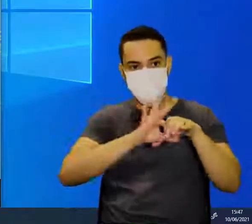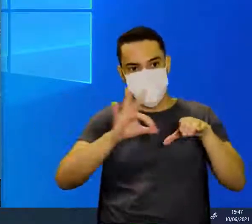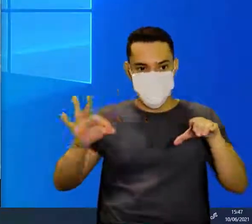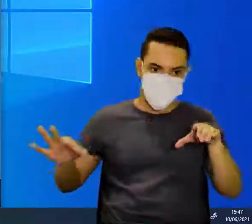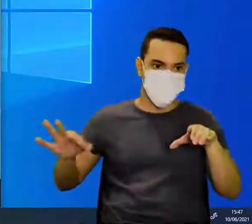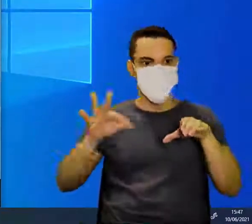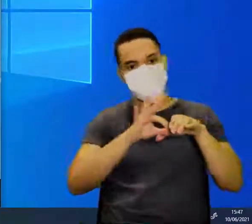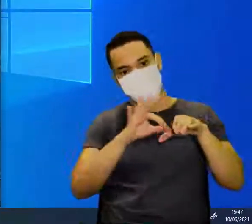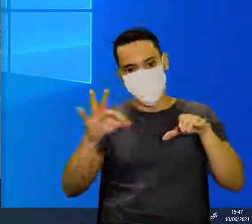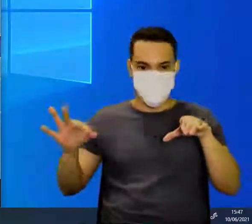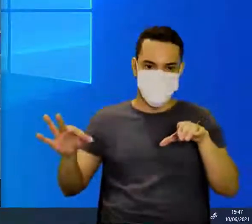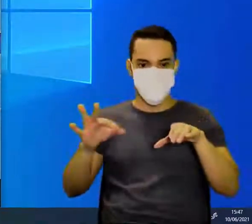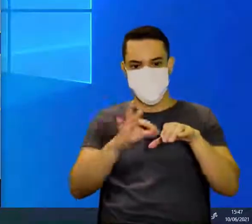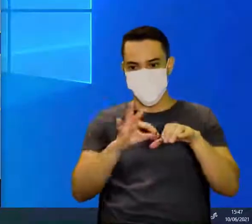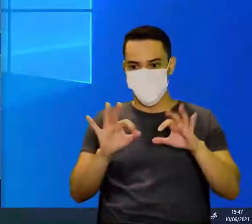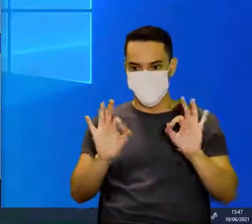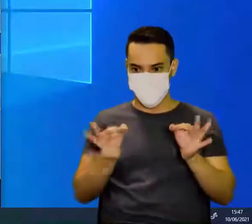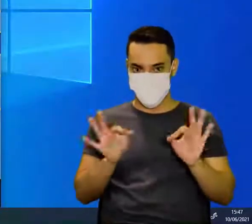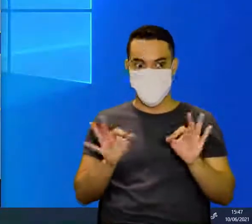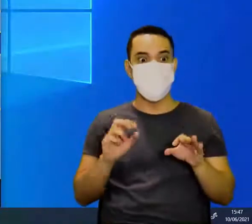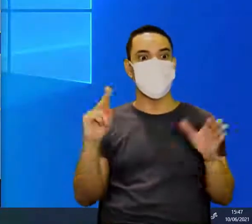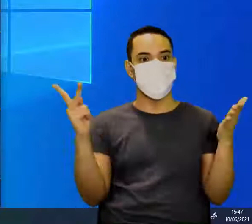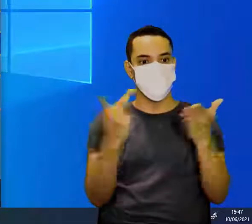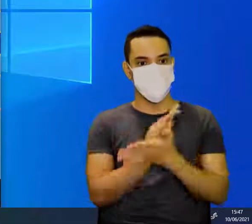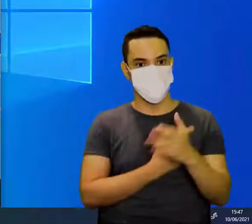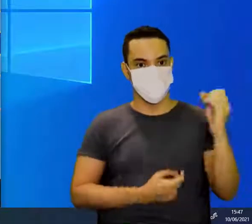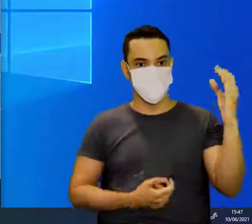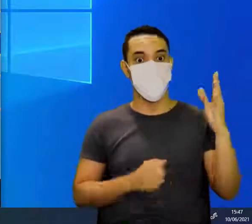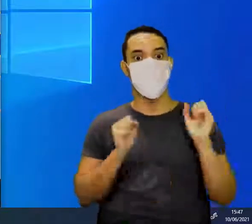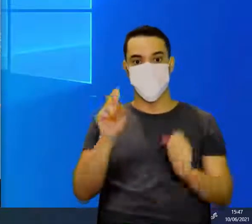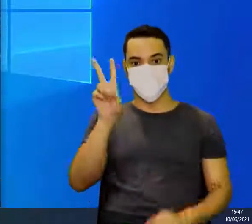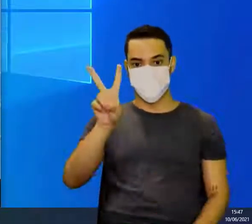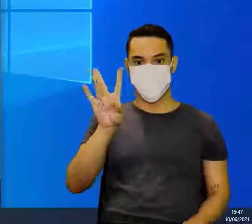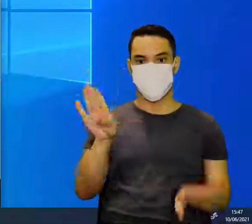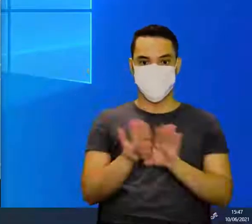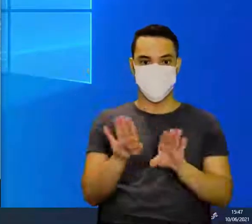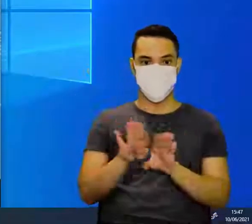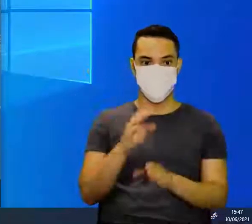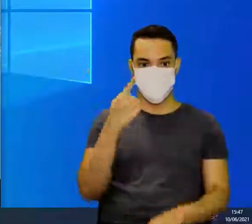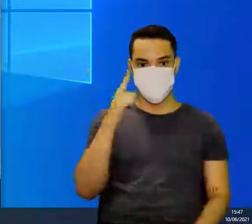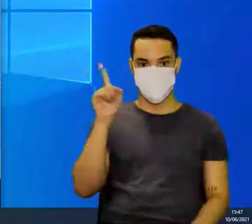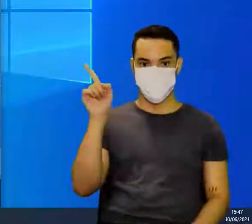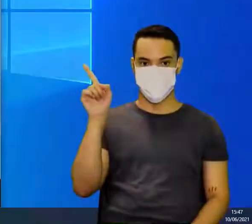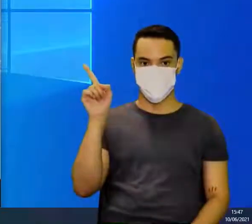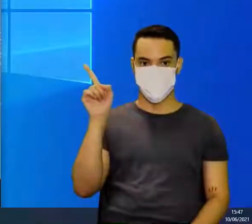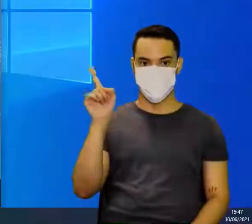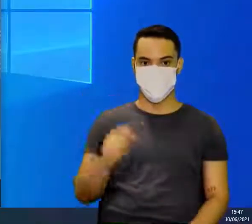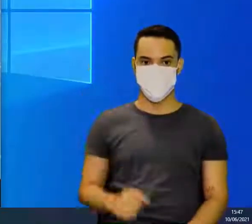que bonitinho. Eu posso fazer com duas também, olha só, ó.